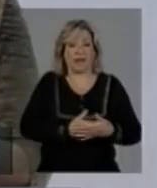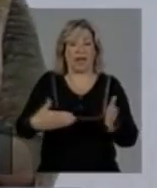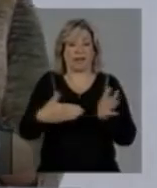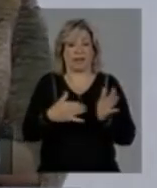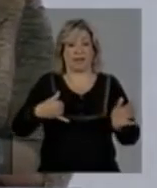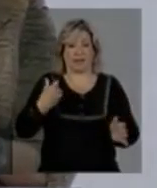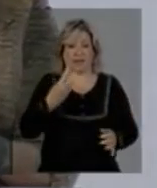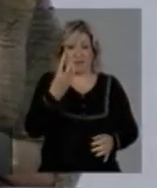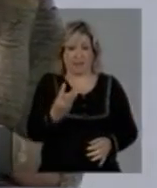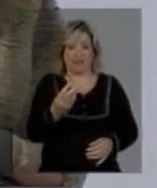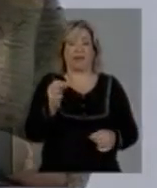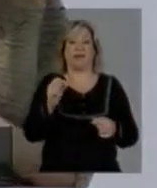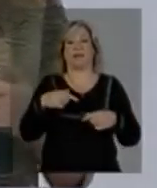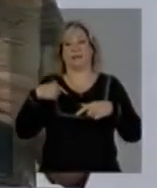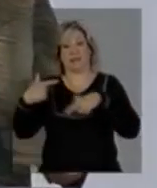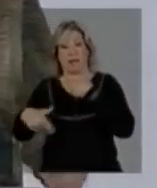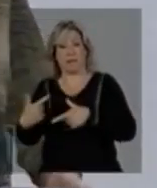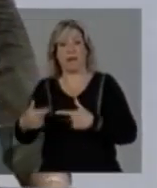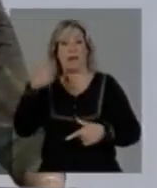a